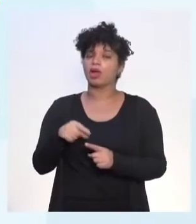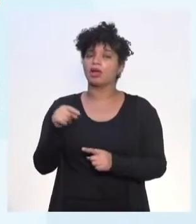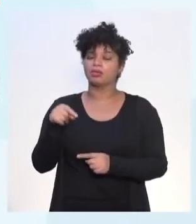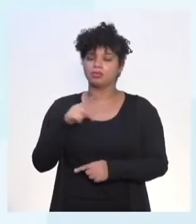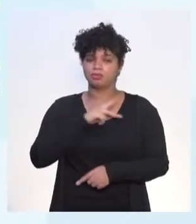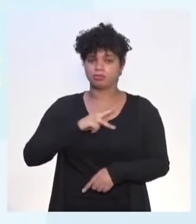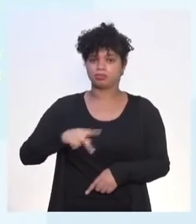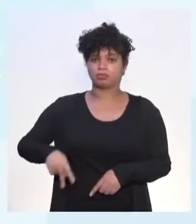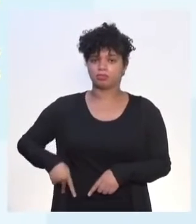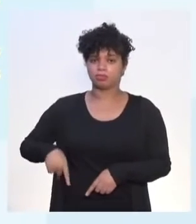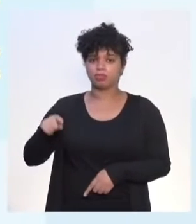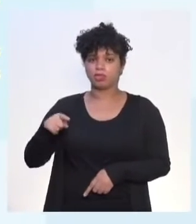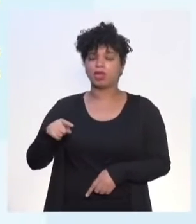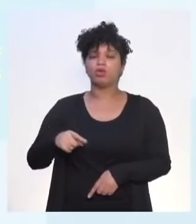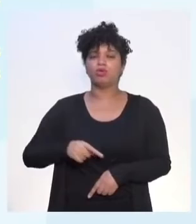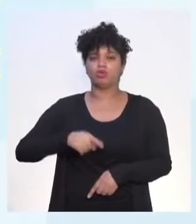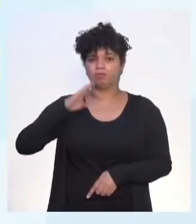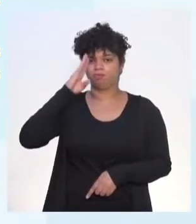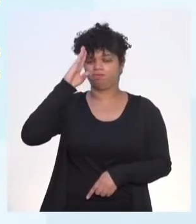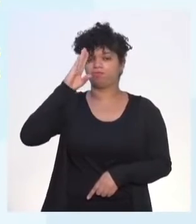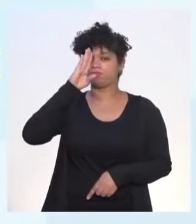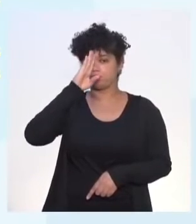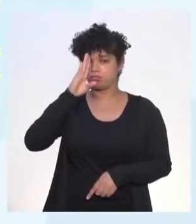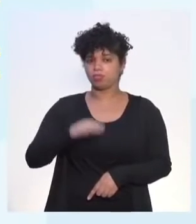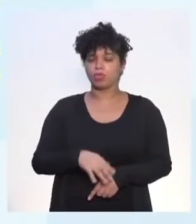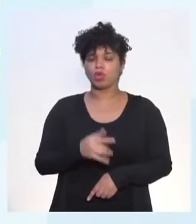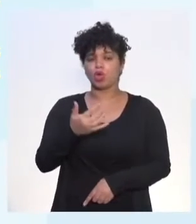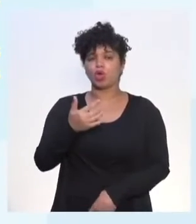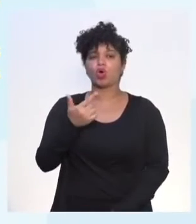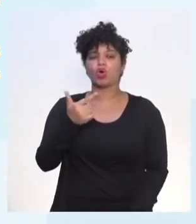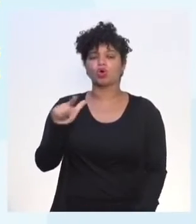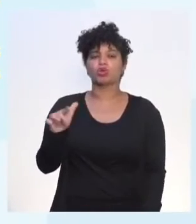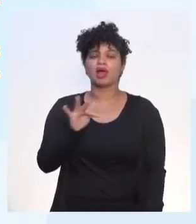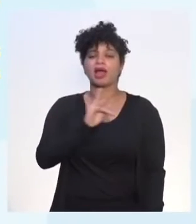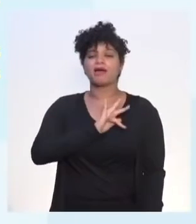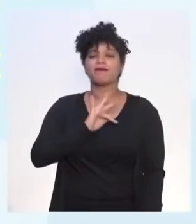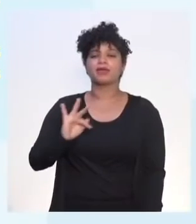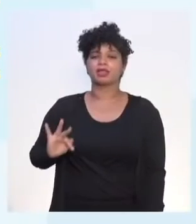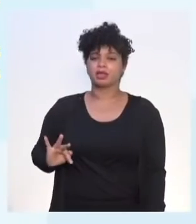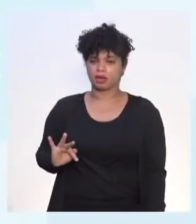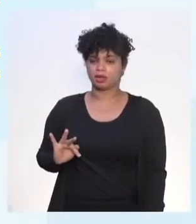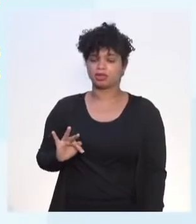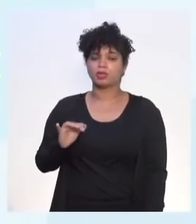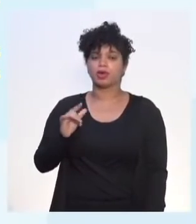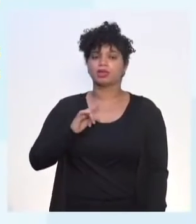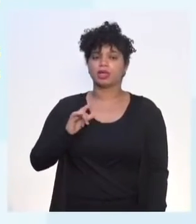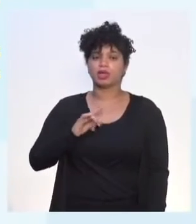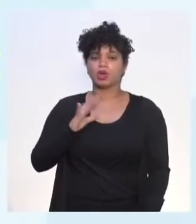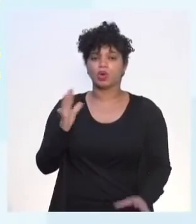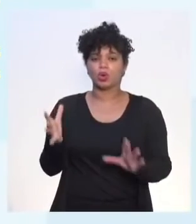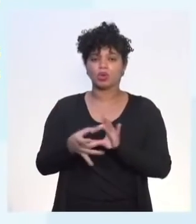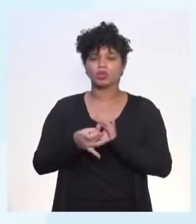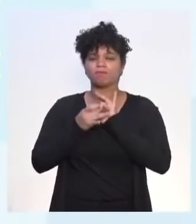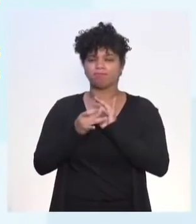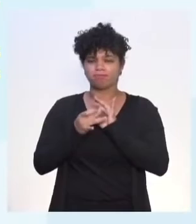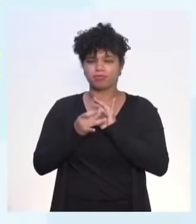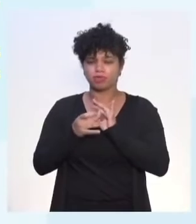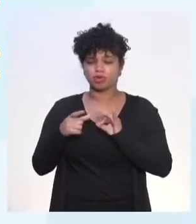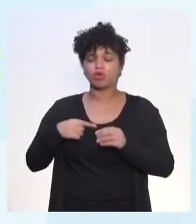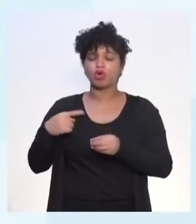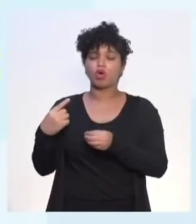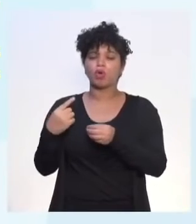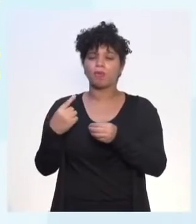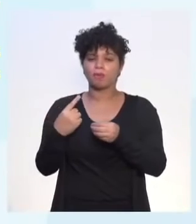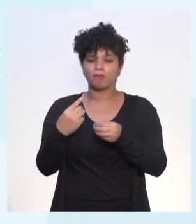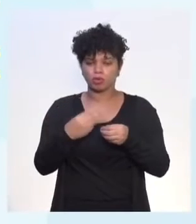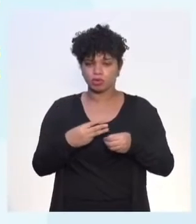governo e chefe de Estado. Federalismo, união indissolúvel dos estados e municípios